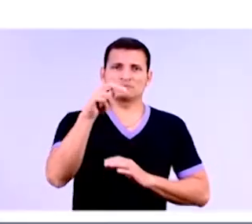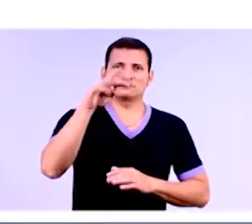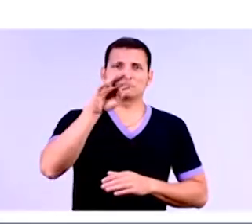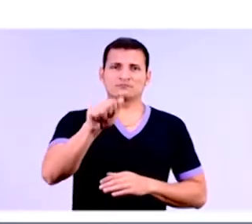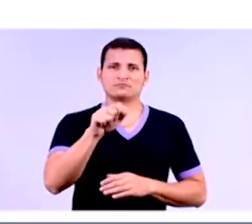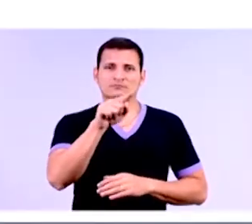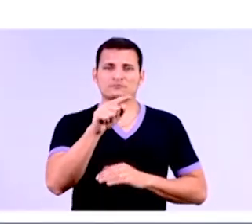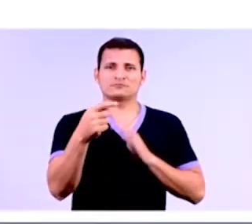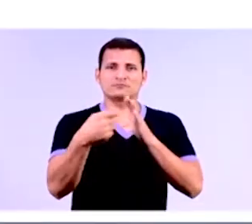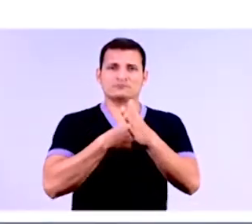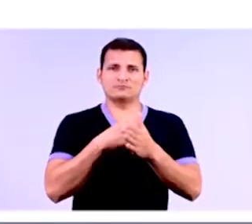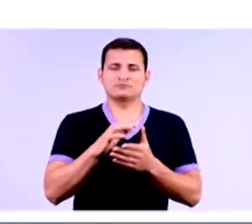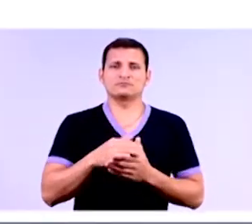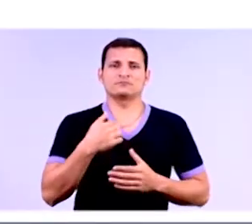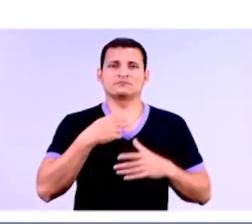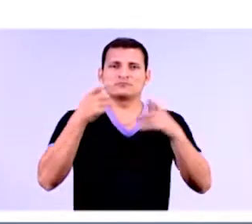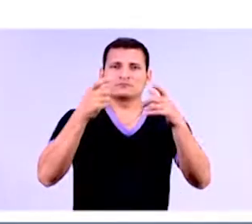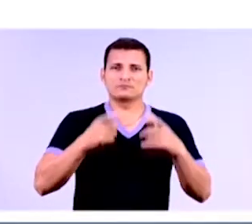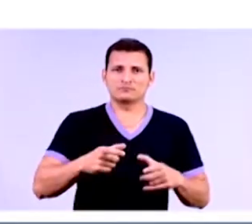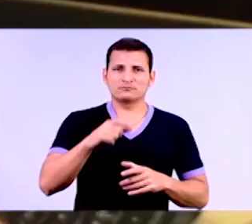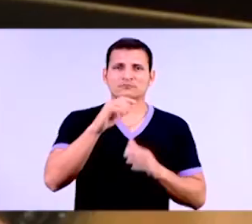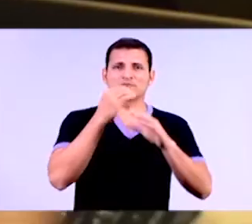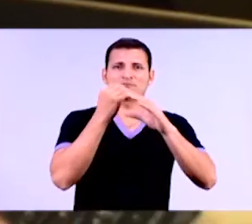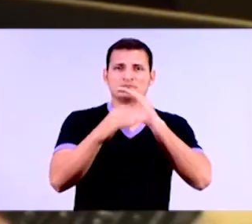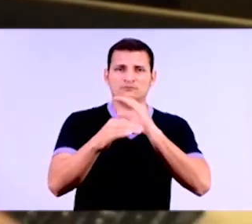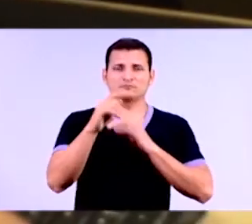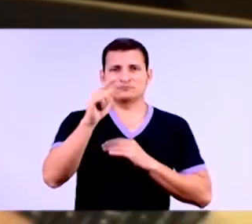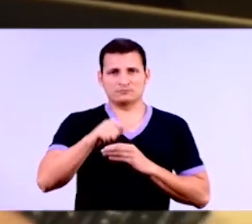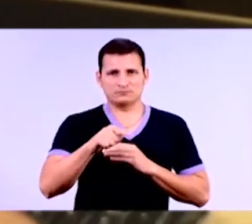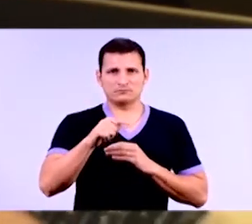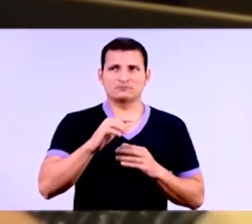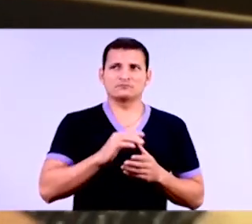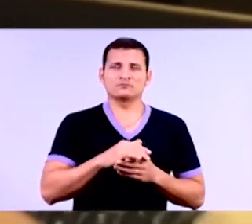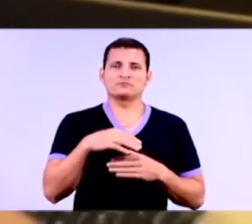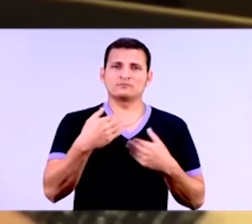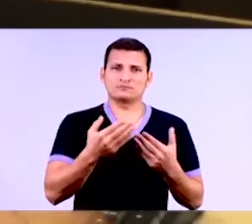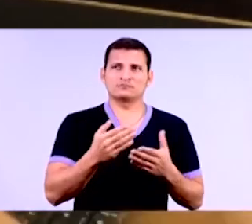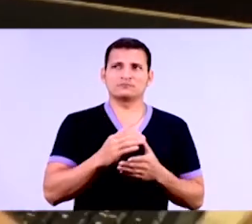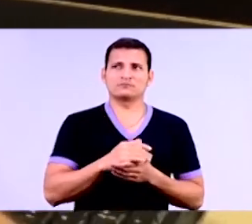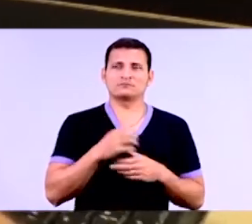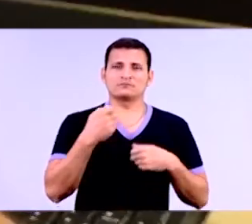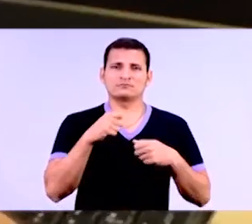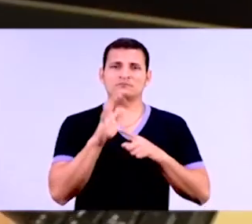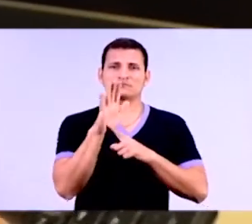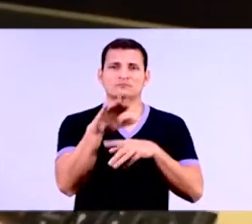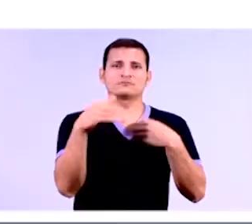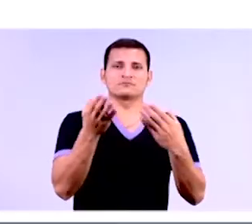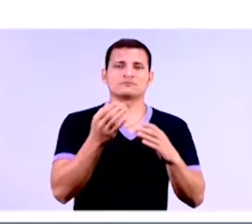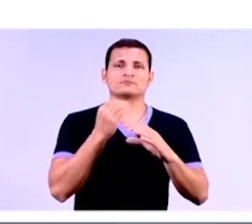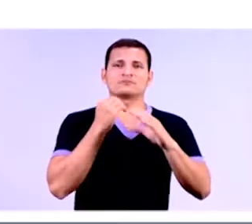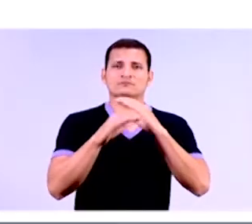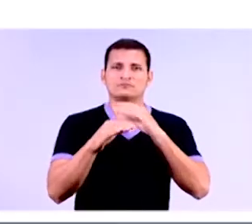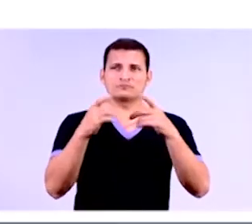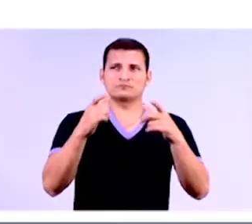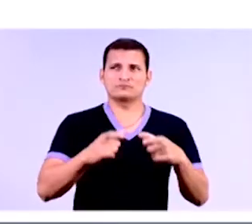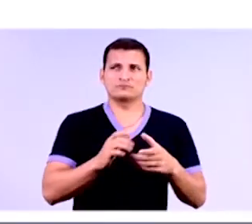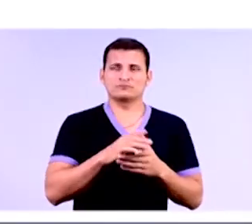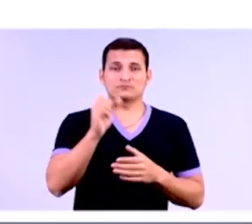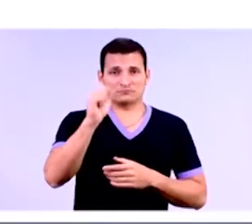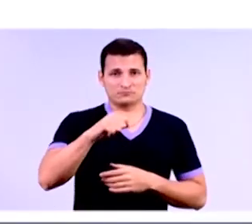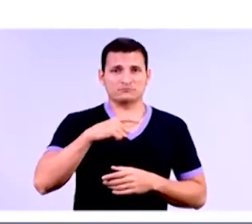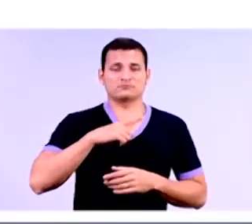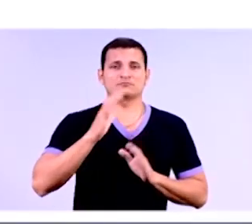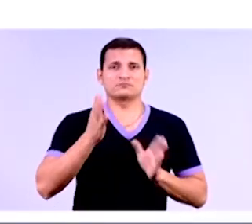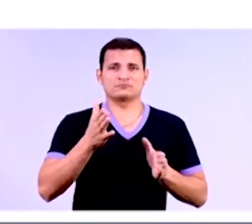ele pergunta, meu endereço de e-mail então eu tenho que mostrar qual é o meu endereço de e-mail. Sim, eu já tenho